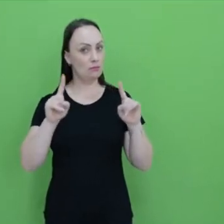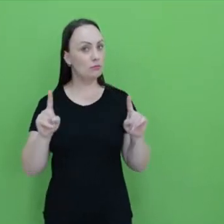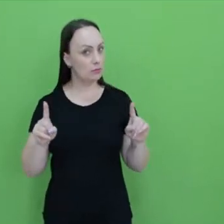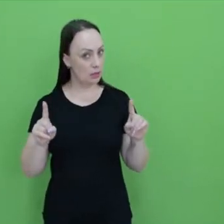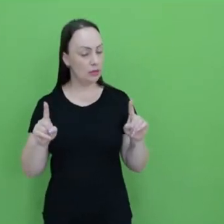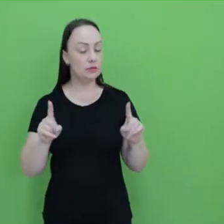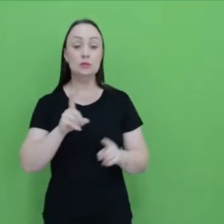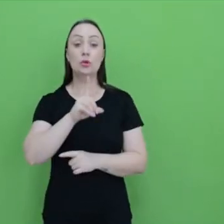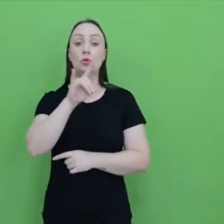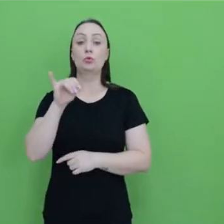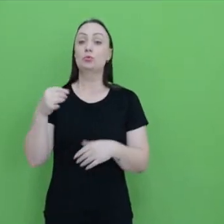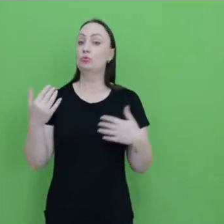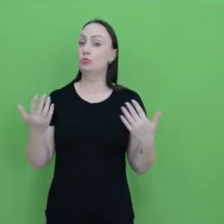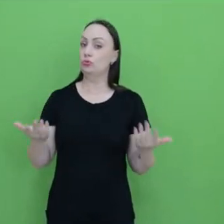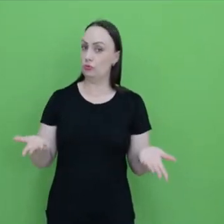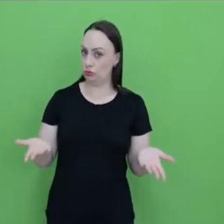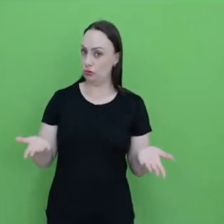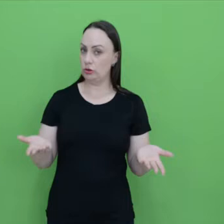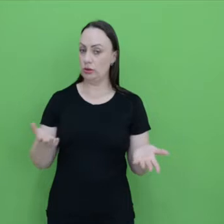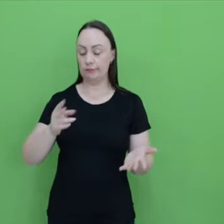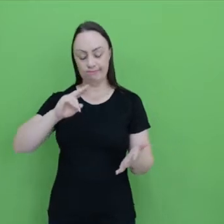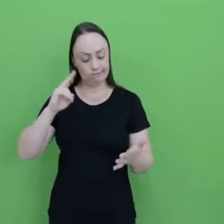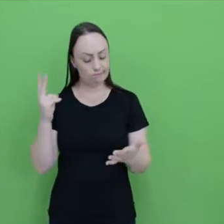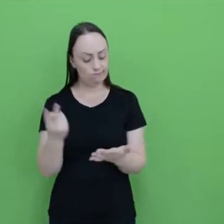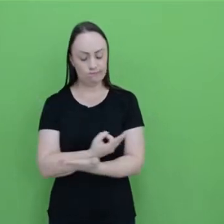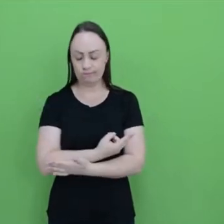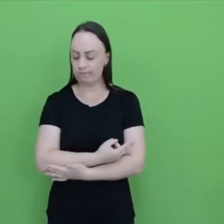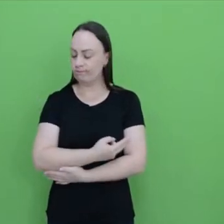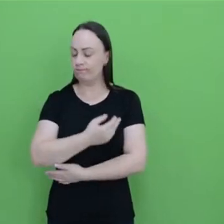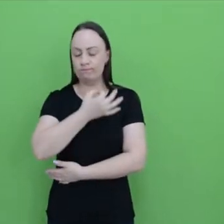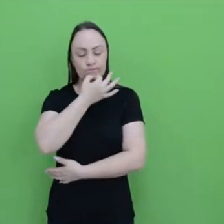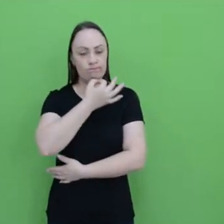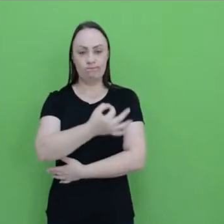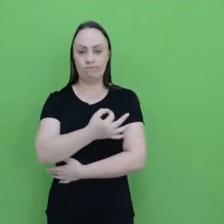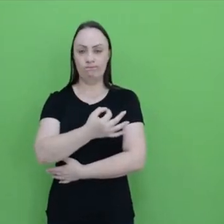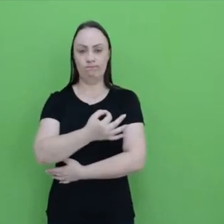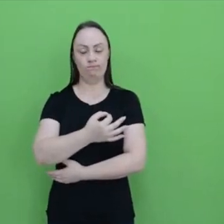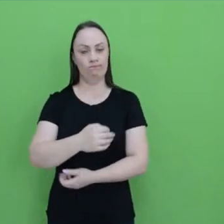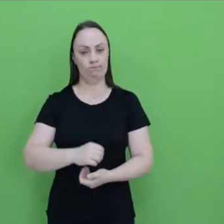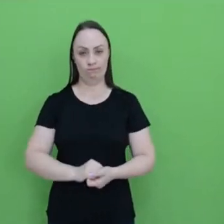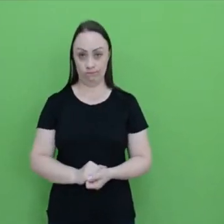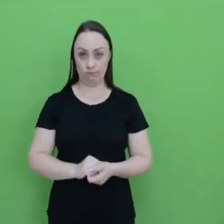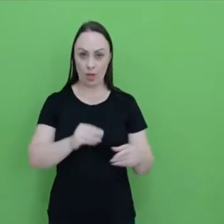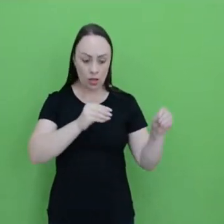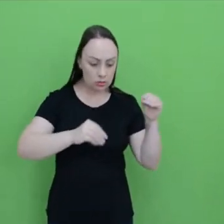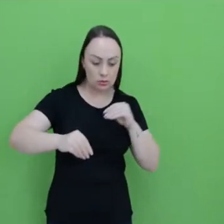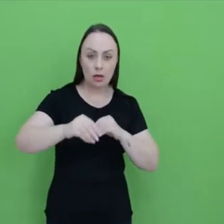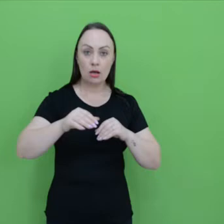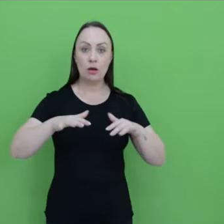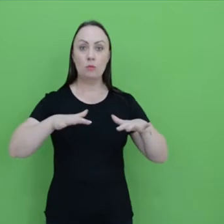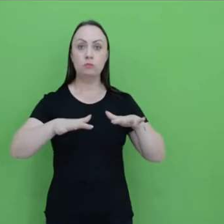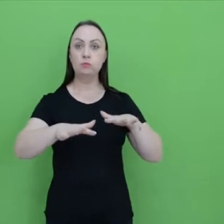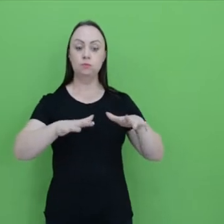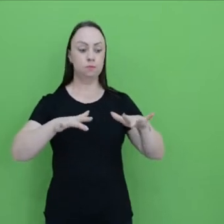Porém, em um certo dia, algo terrível aconteceu. A terra